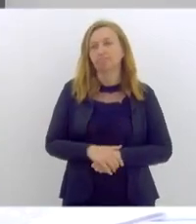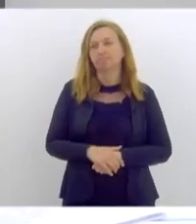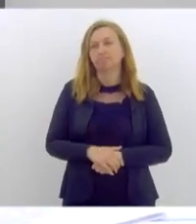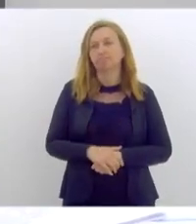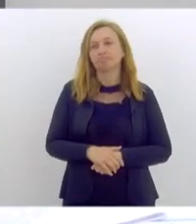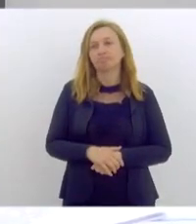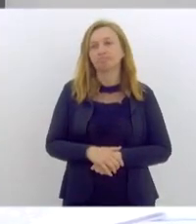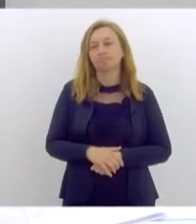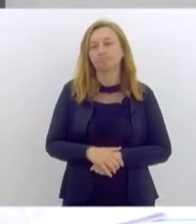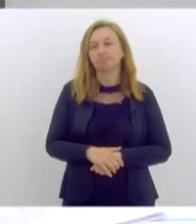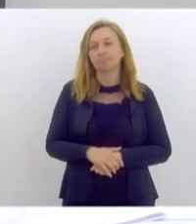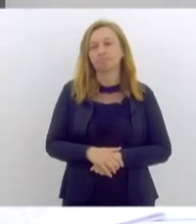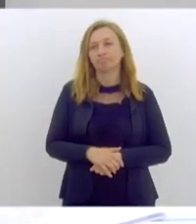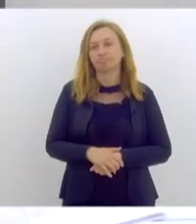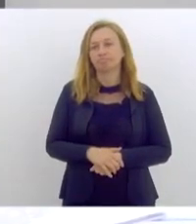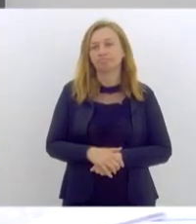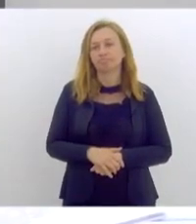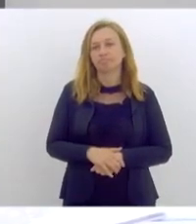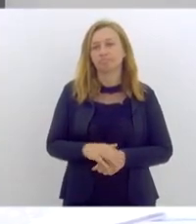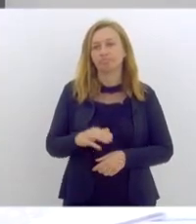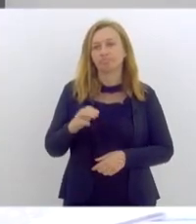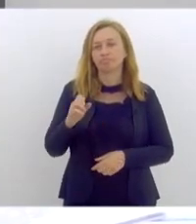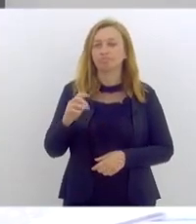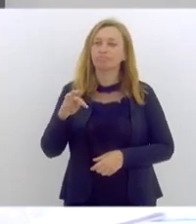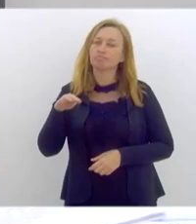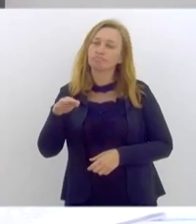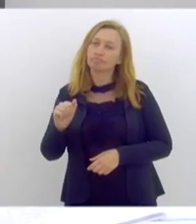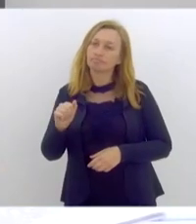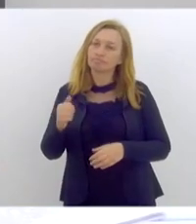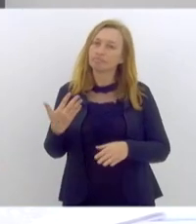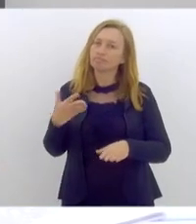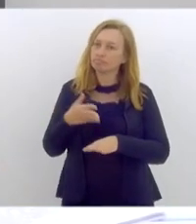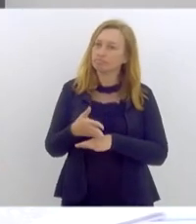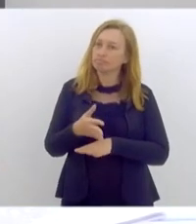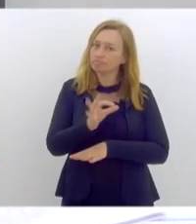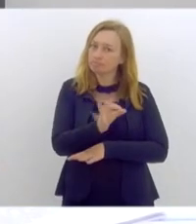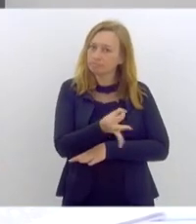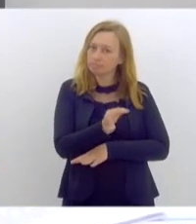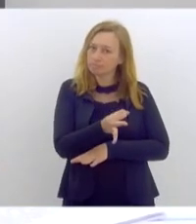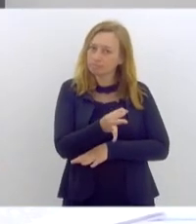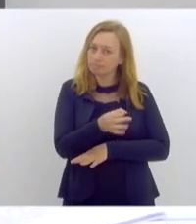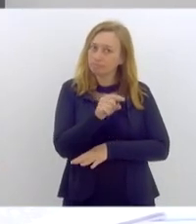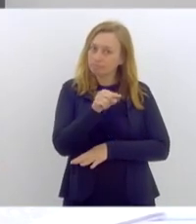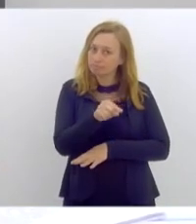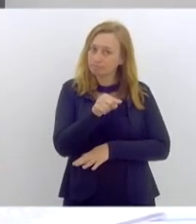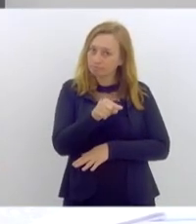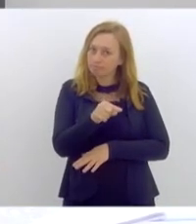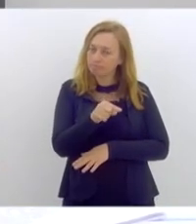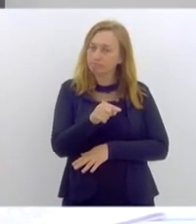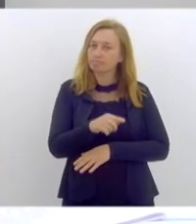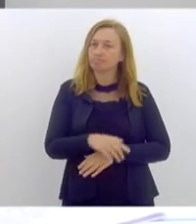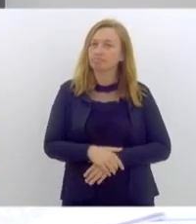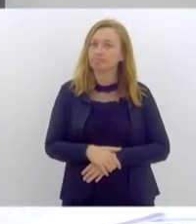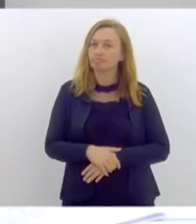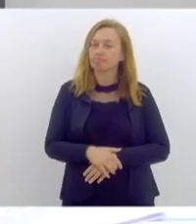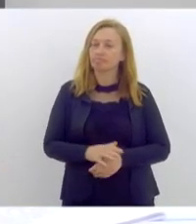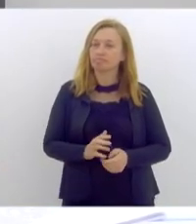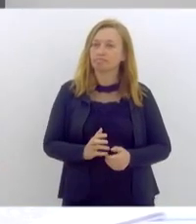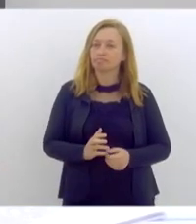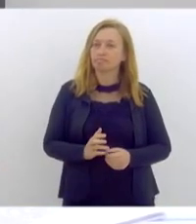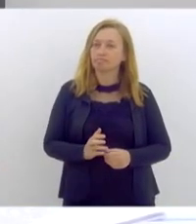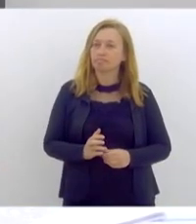aí que dá Equidade entra é exatamente aí né então